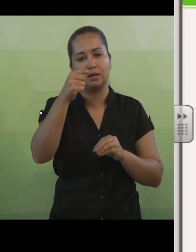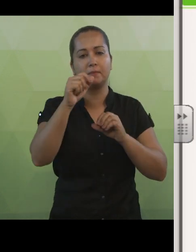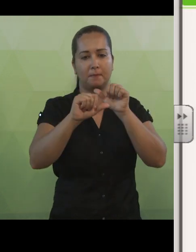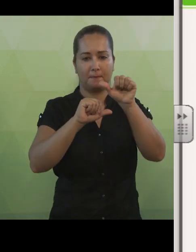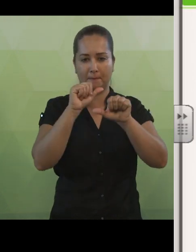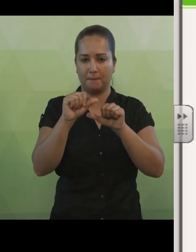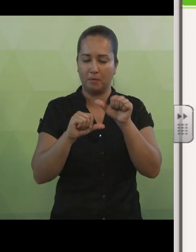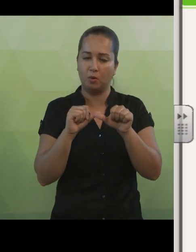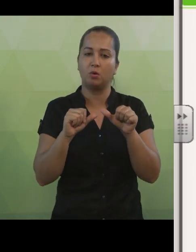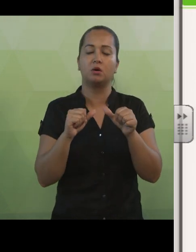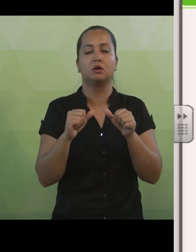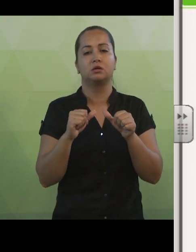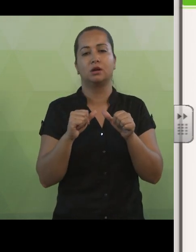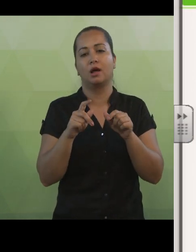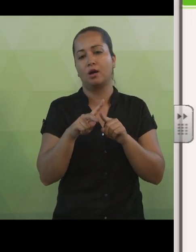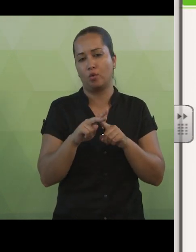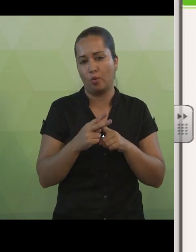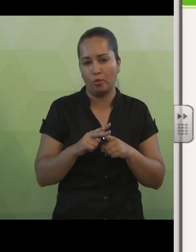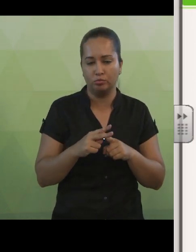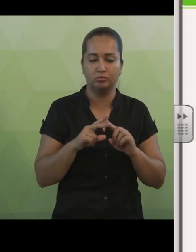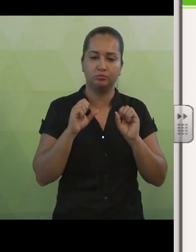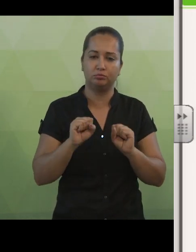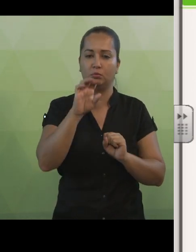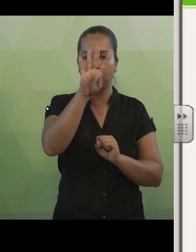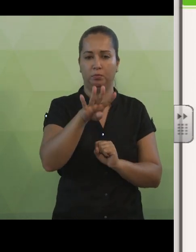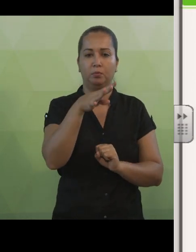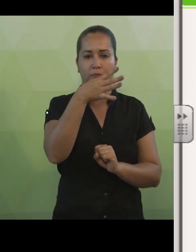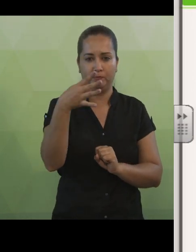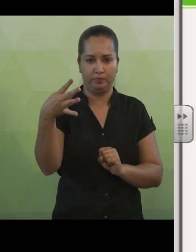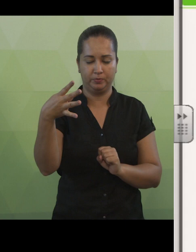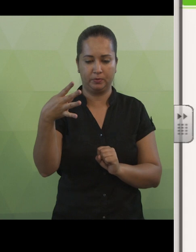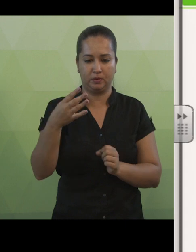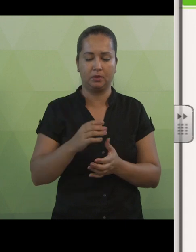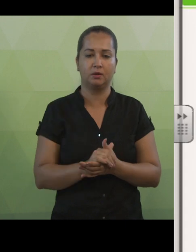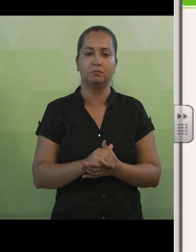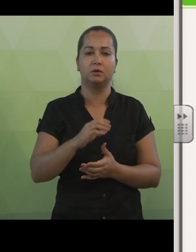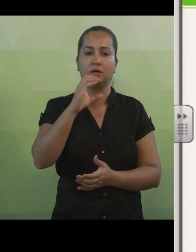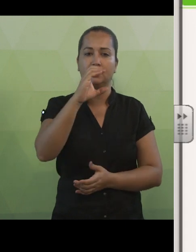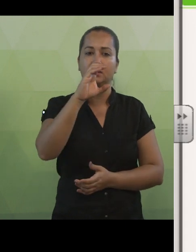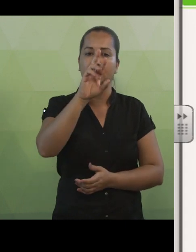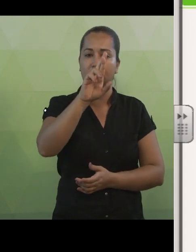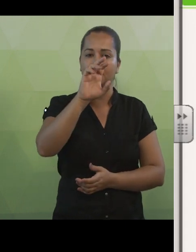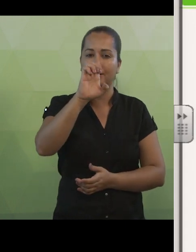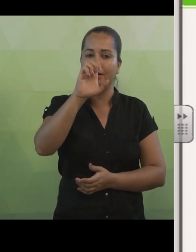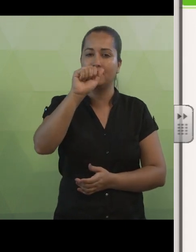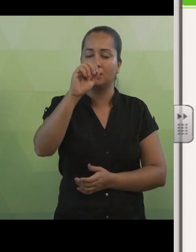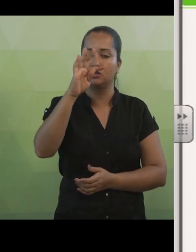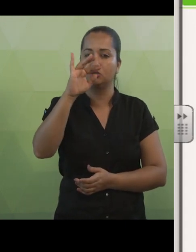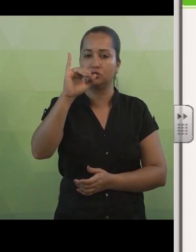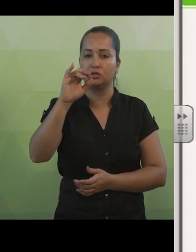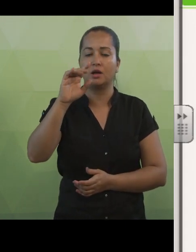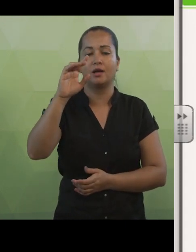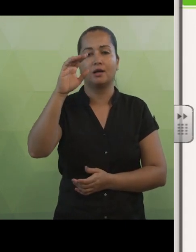o alter table, né? Que é para alterar a tabela. Então, através do comando create table,